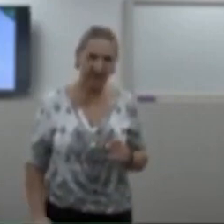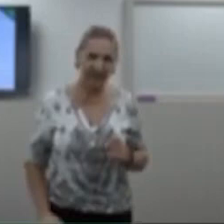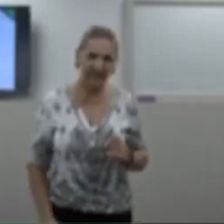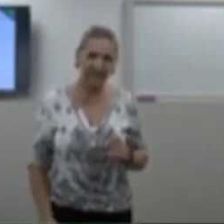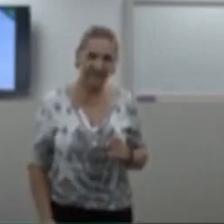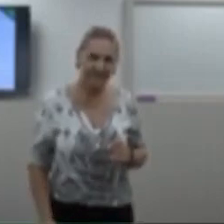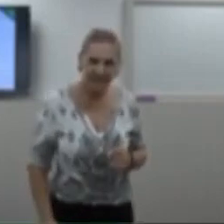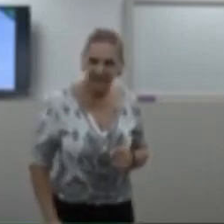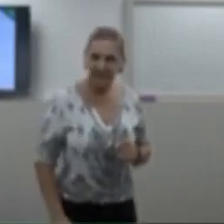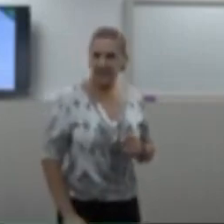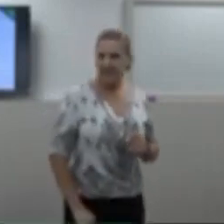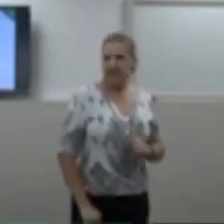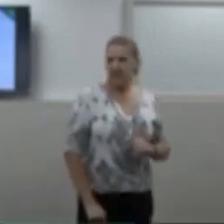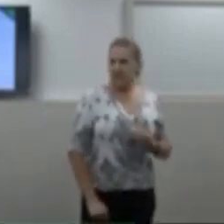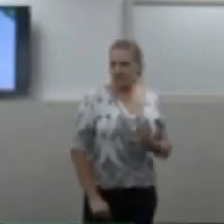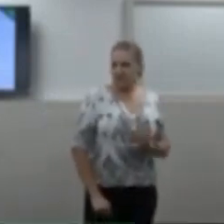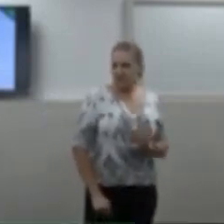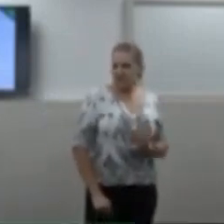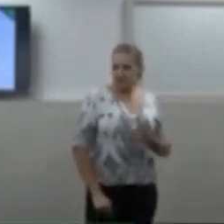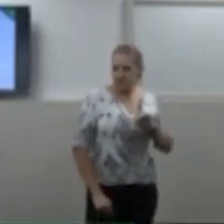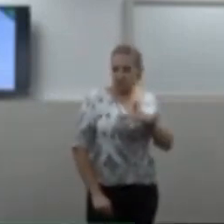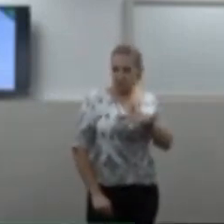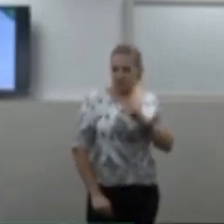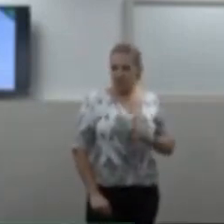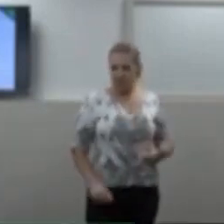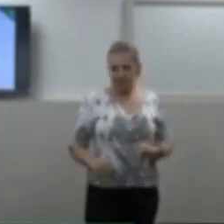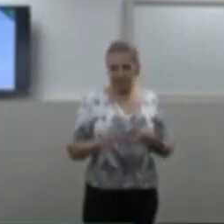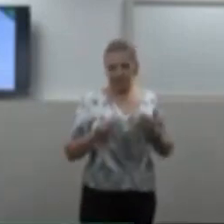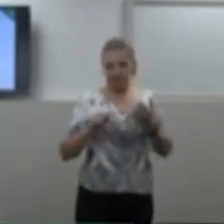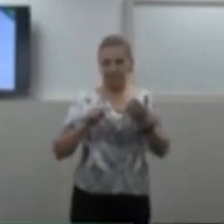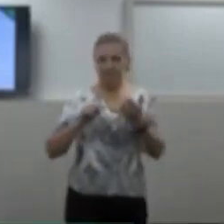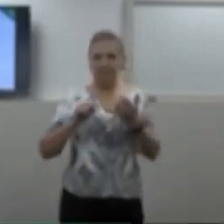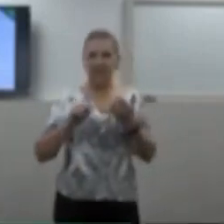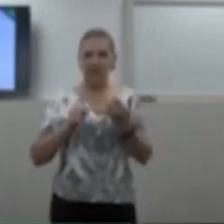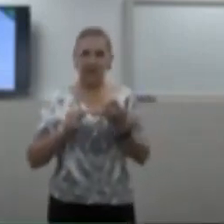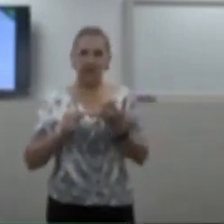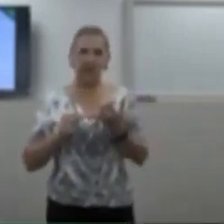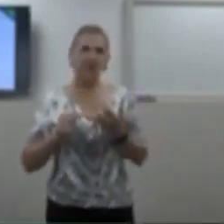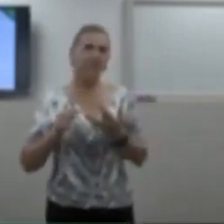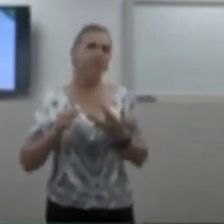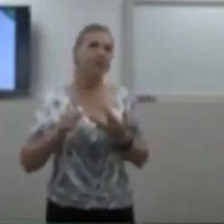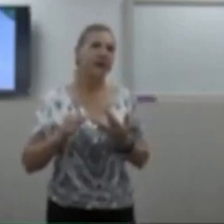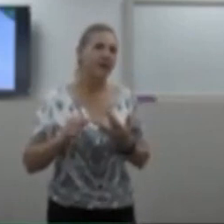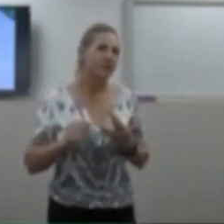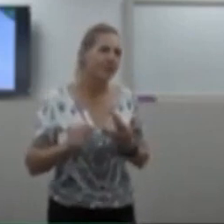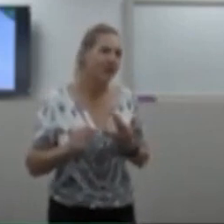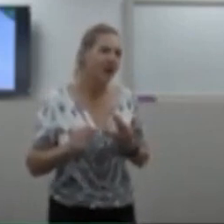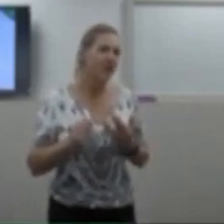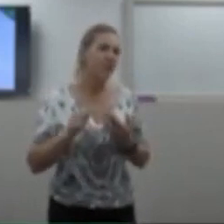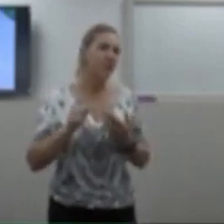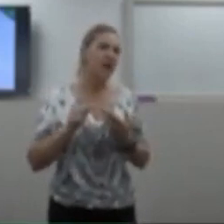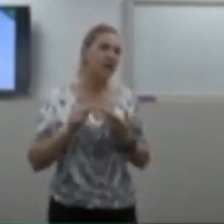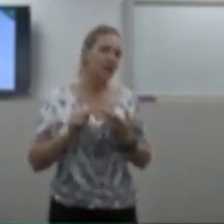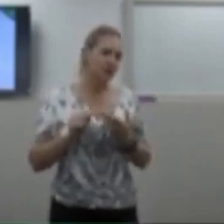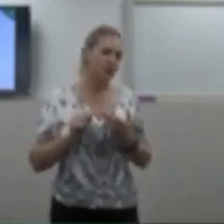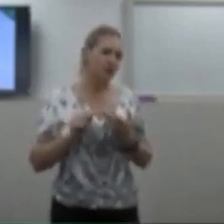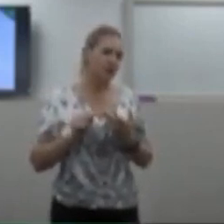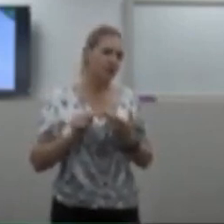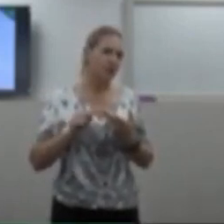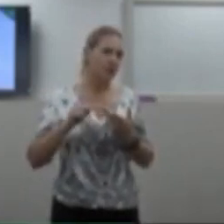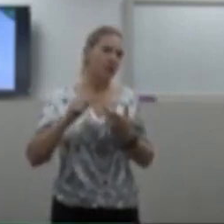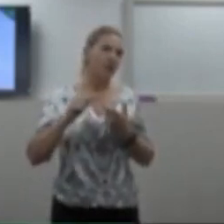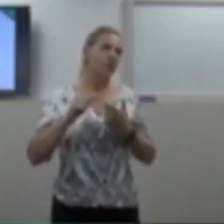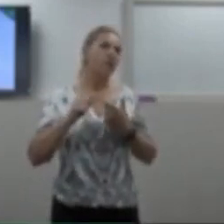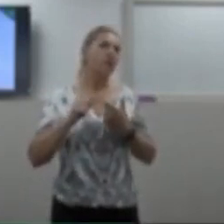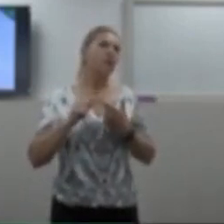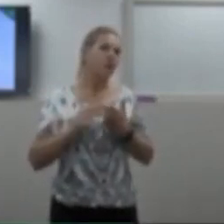Vou tirar a tela. Vamos lá? Te ajudo uma vez. Adjetivo, advérbio,